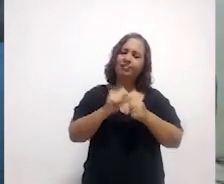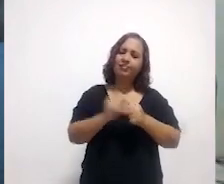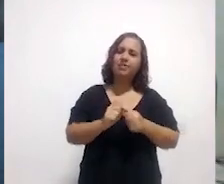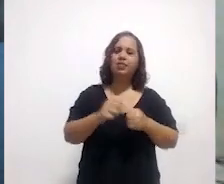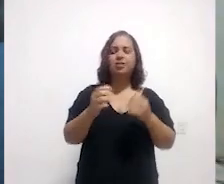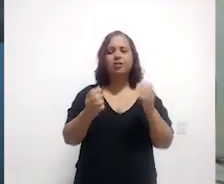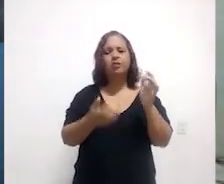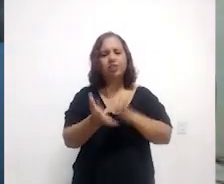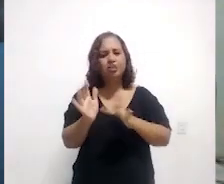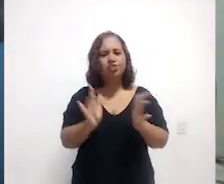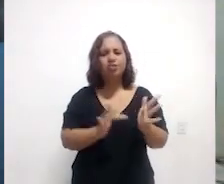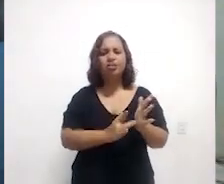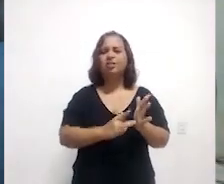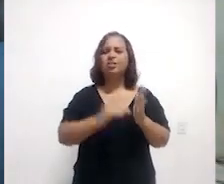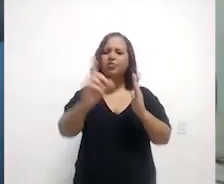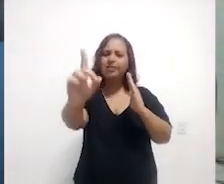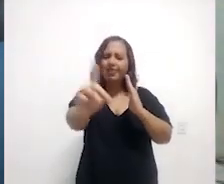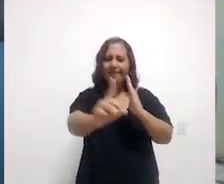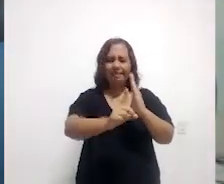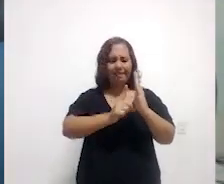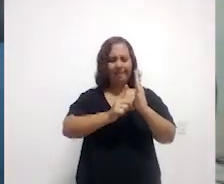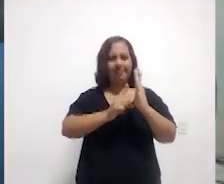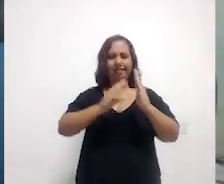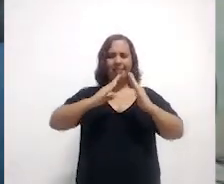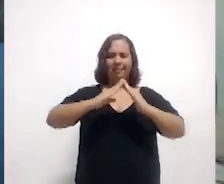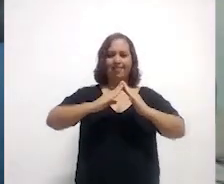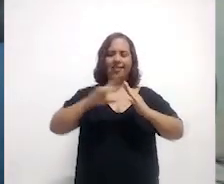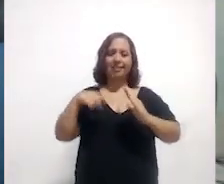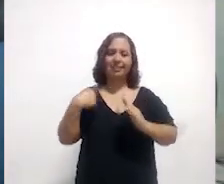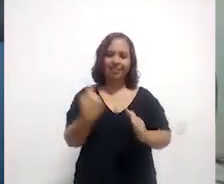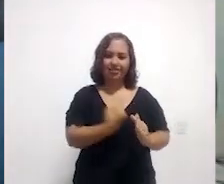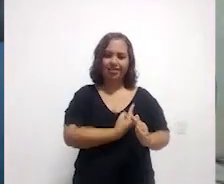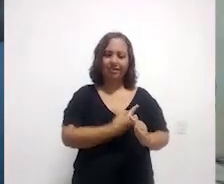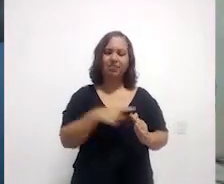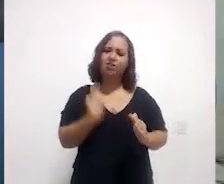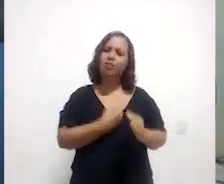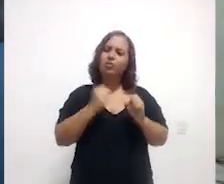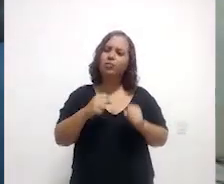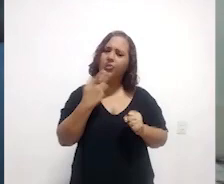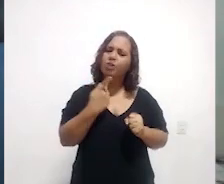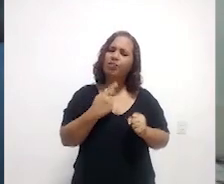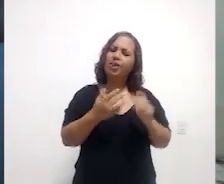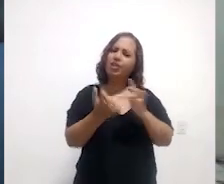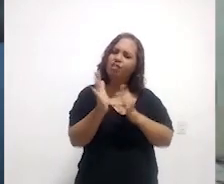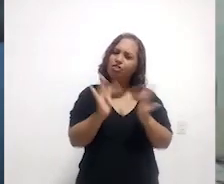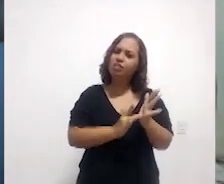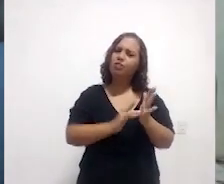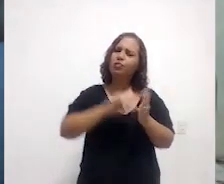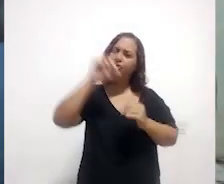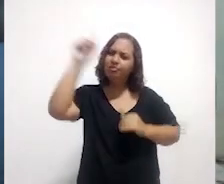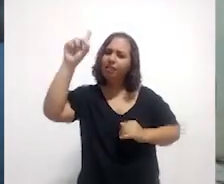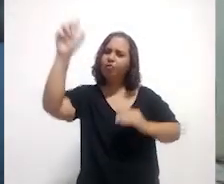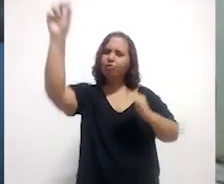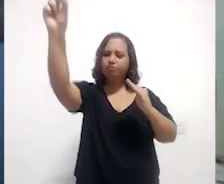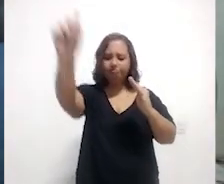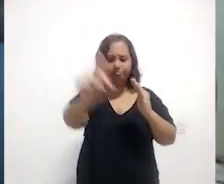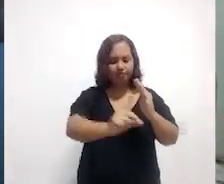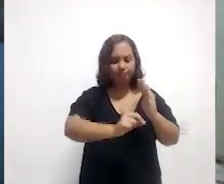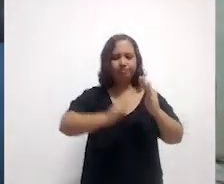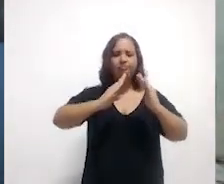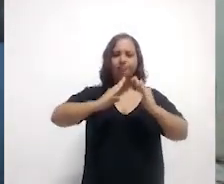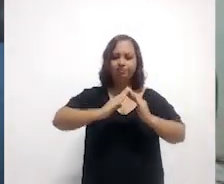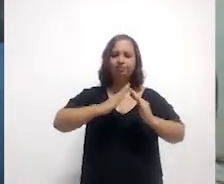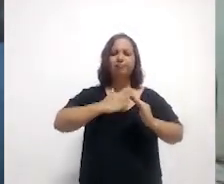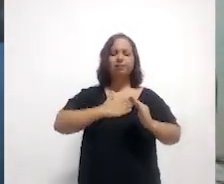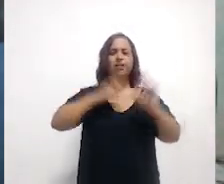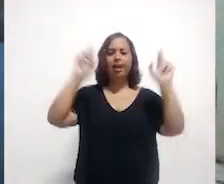Jesus habite em nossos lares, né? Para que a gente possa dizer: Jesus está no meu lar, não é? É esse o tema do mês,